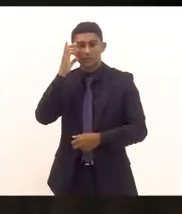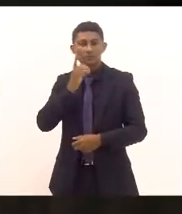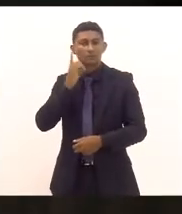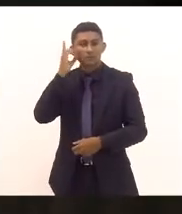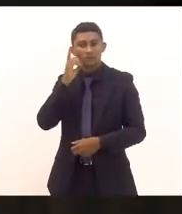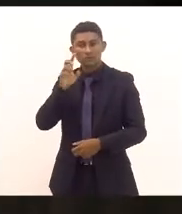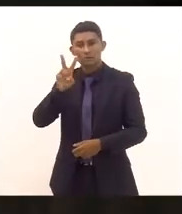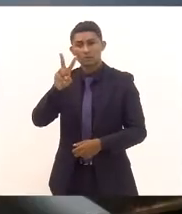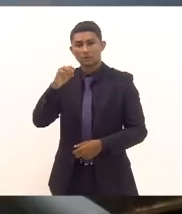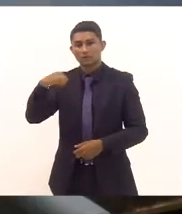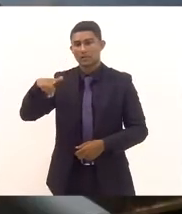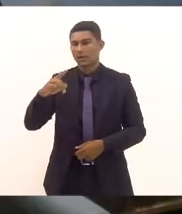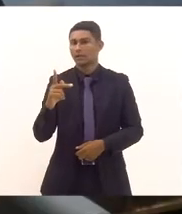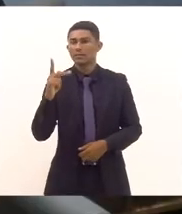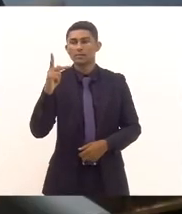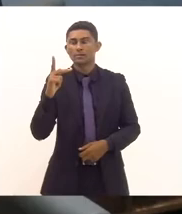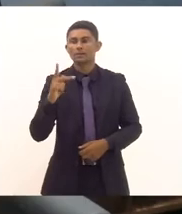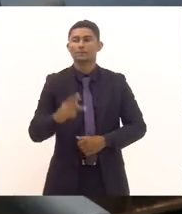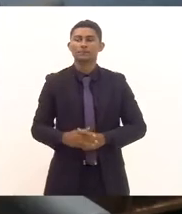waldeck Carneiro